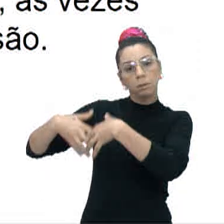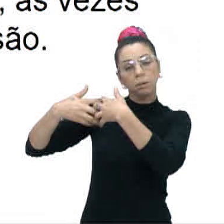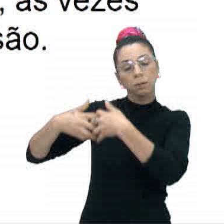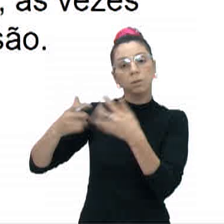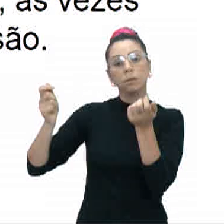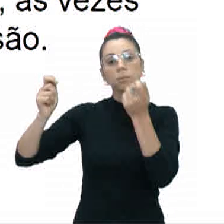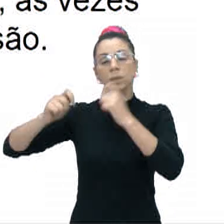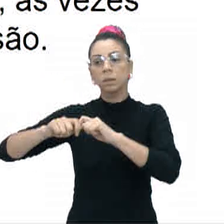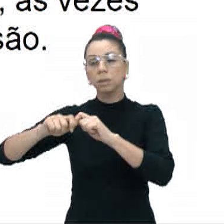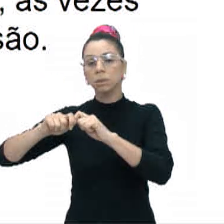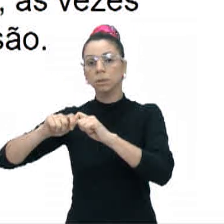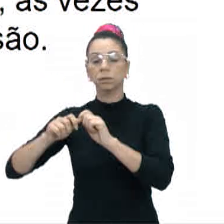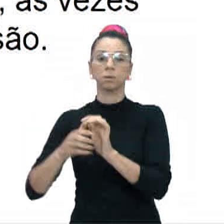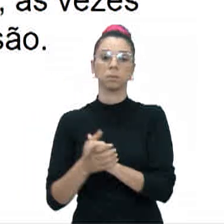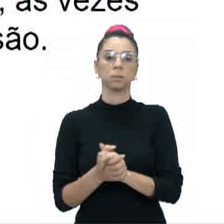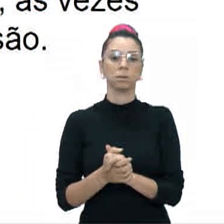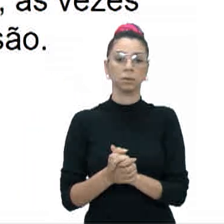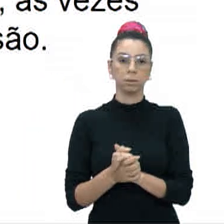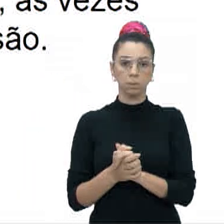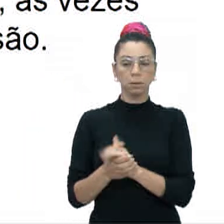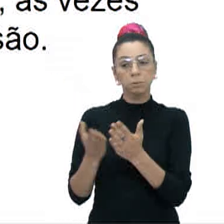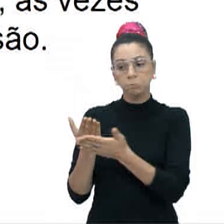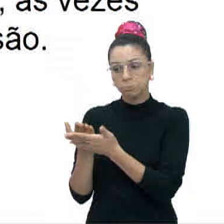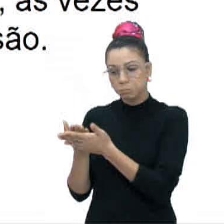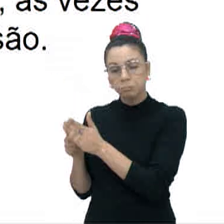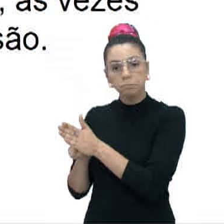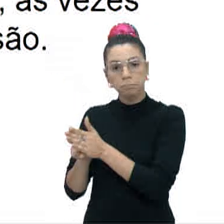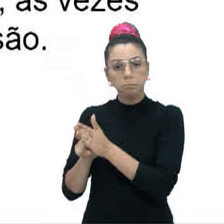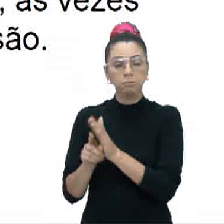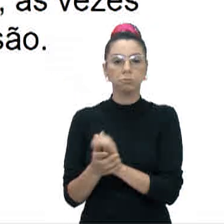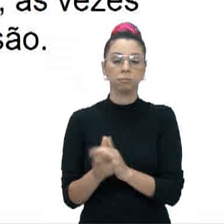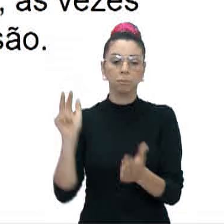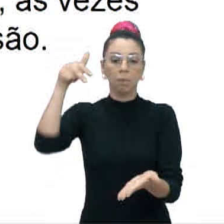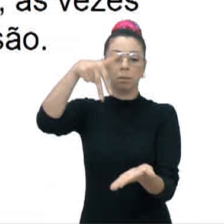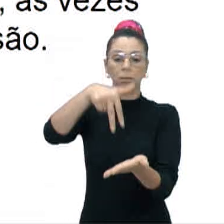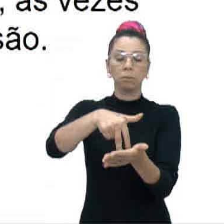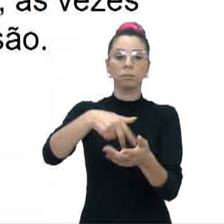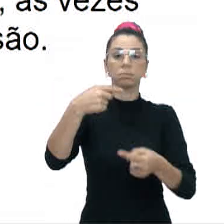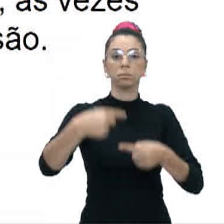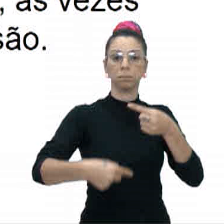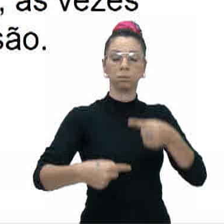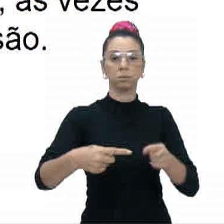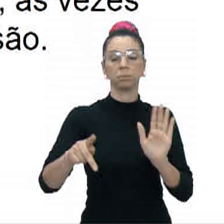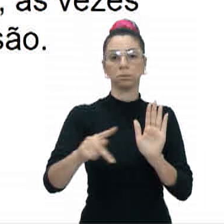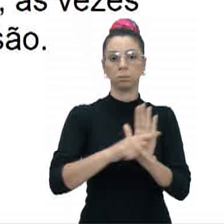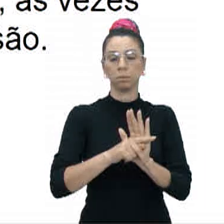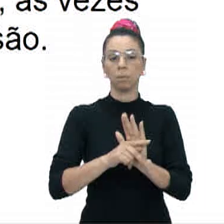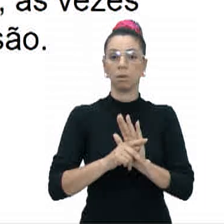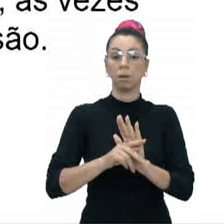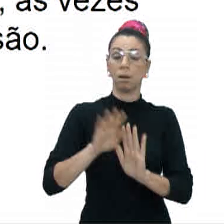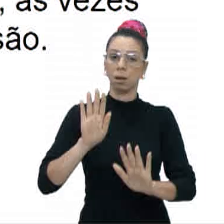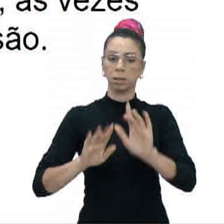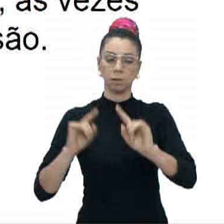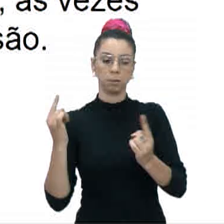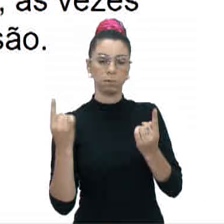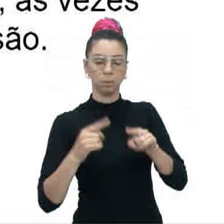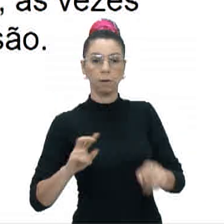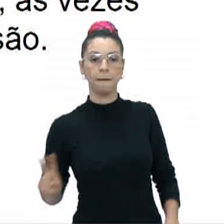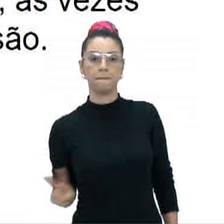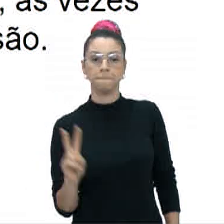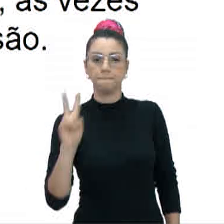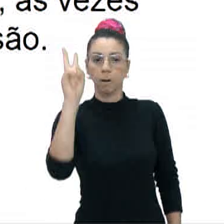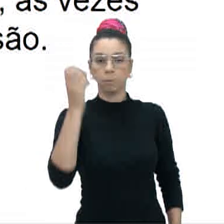desconsiderados ou secundarizados. Chomsky tem um posicionamento político próprio, às vezes controverso, e que valoriza